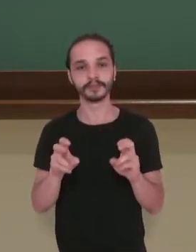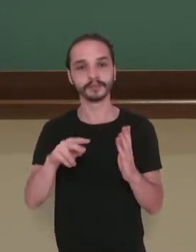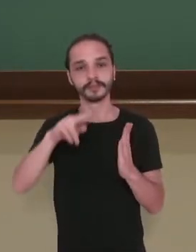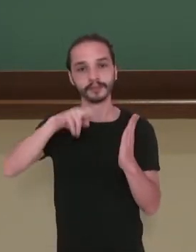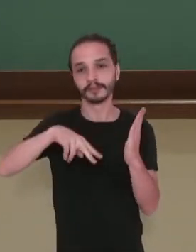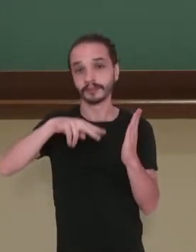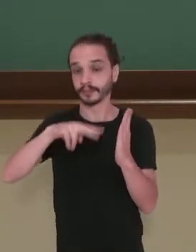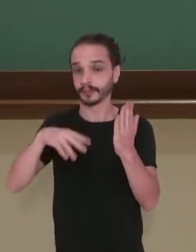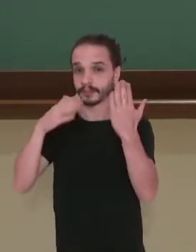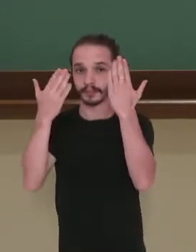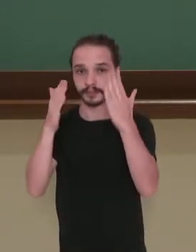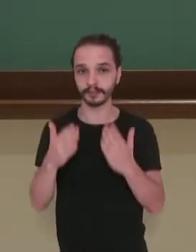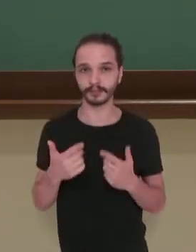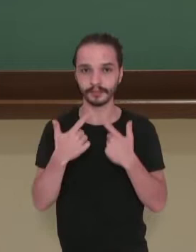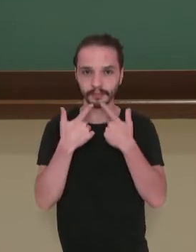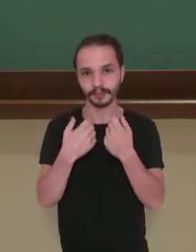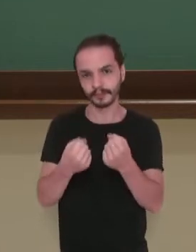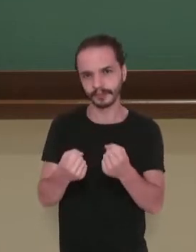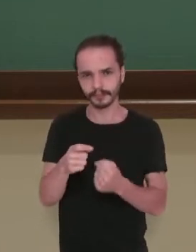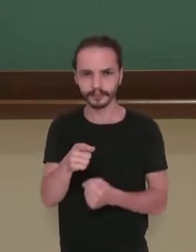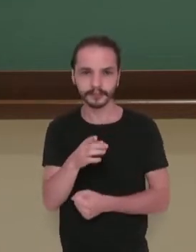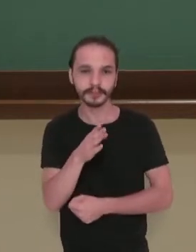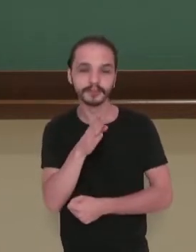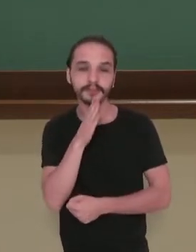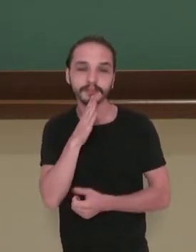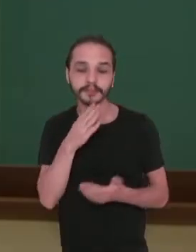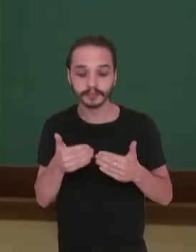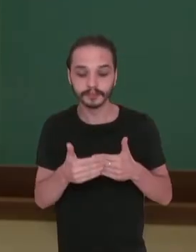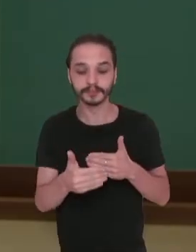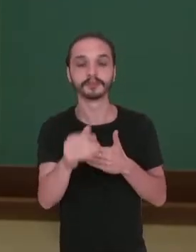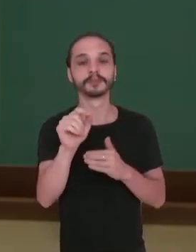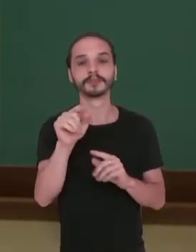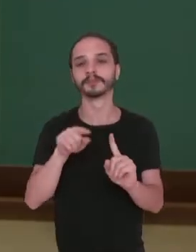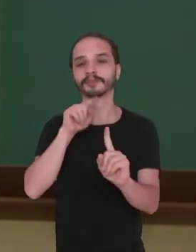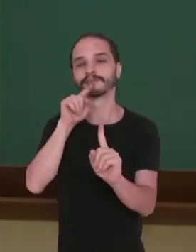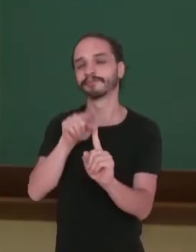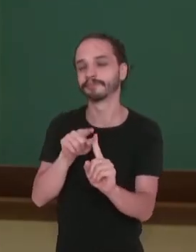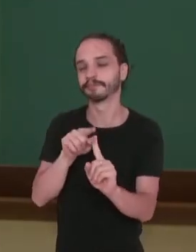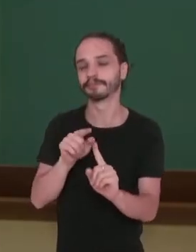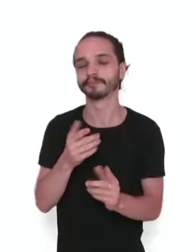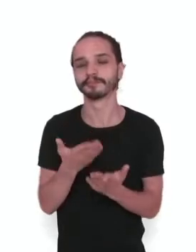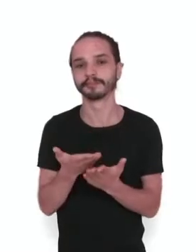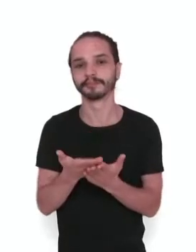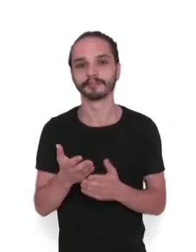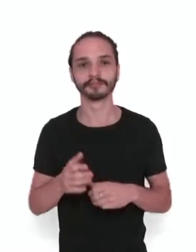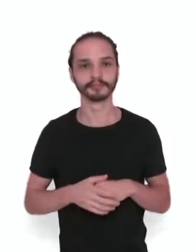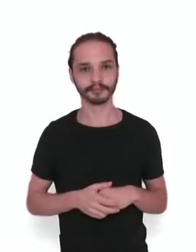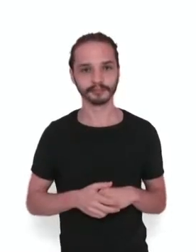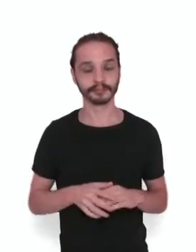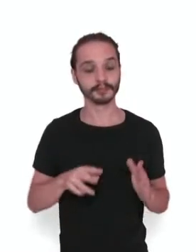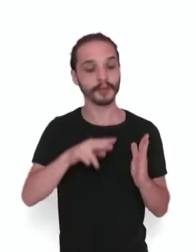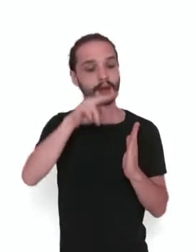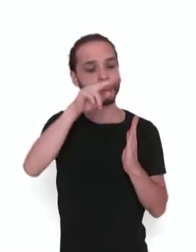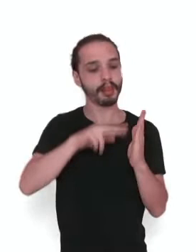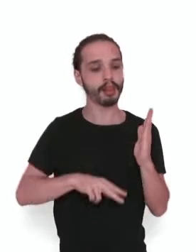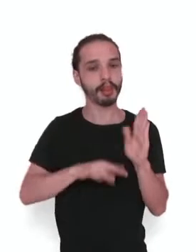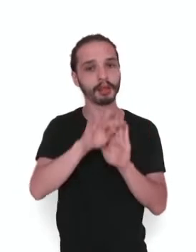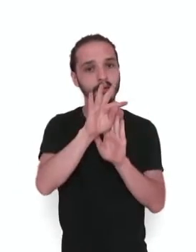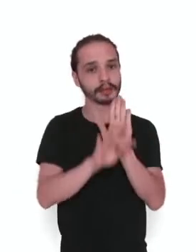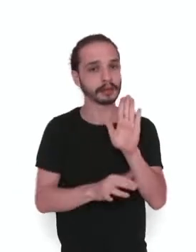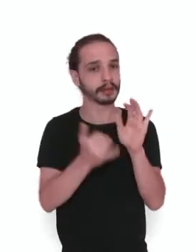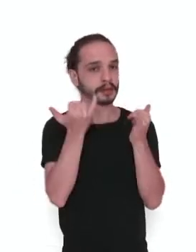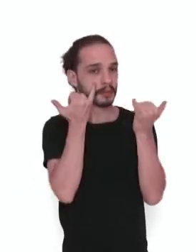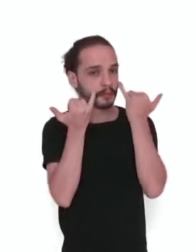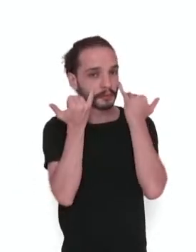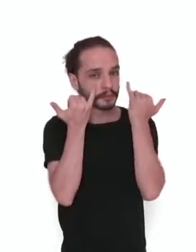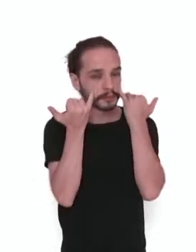e análise linguística. Conheça agora os objetivos. Ler fragmentos de um texto